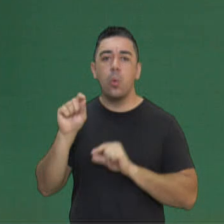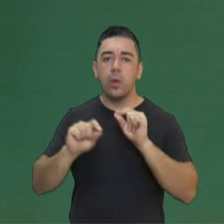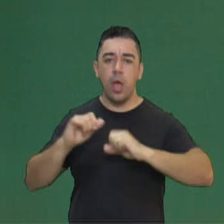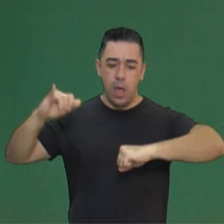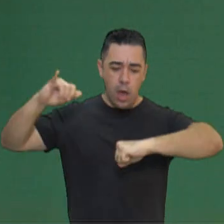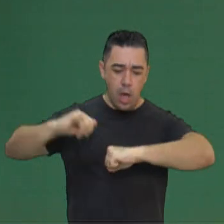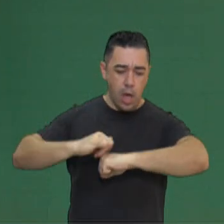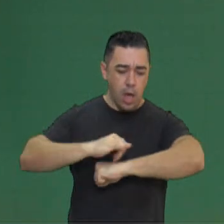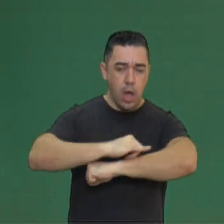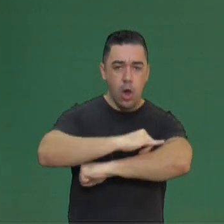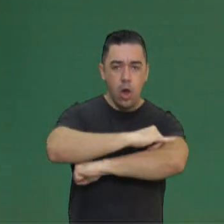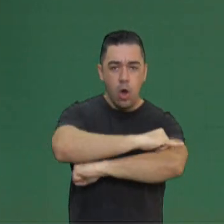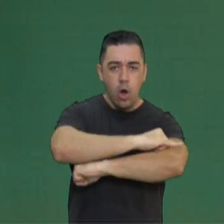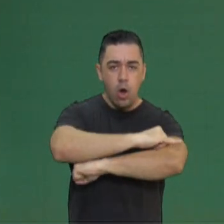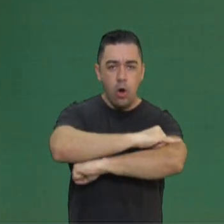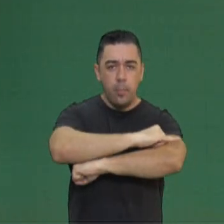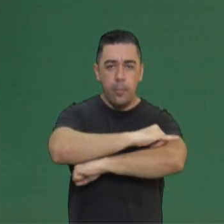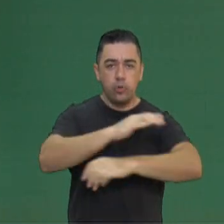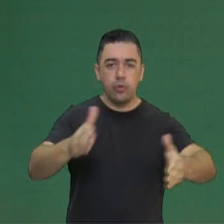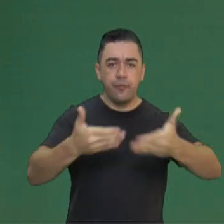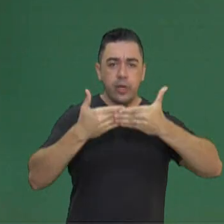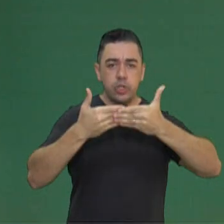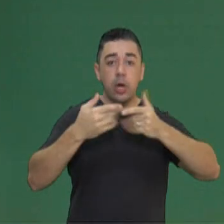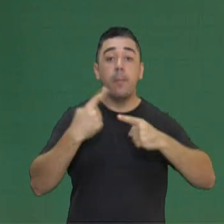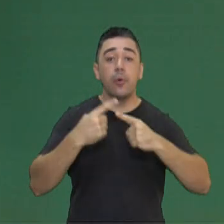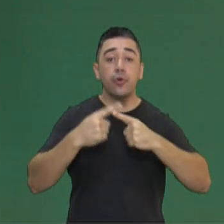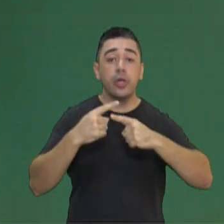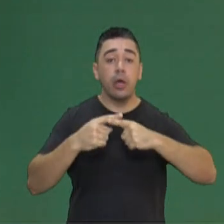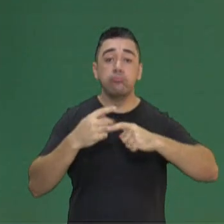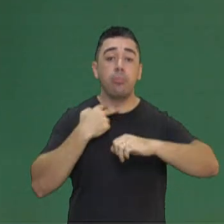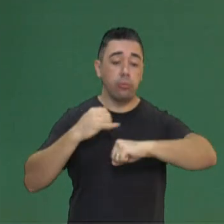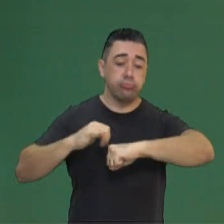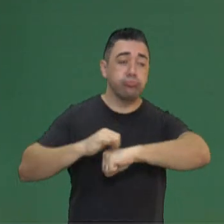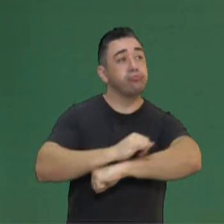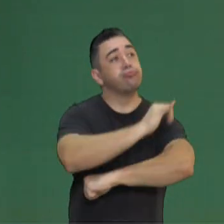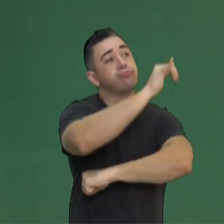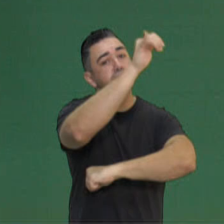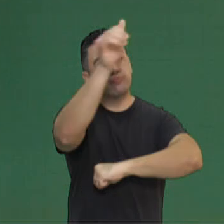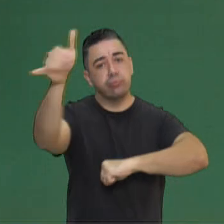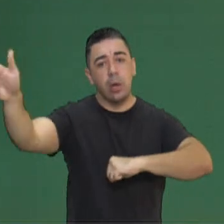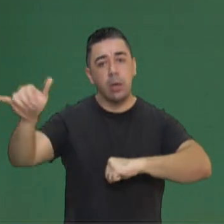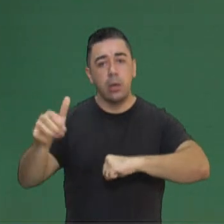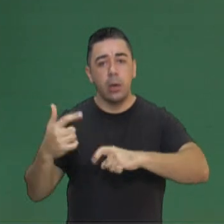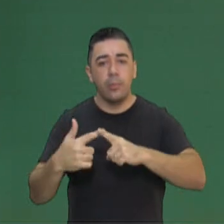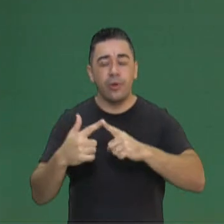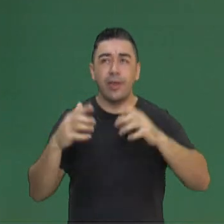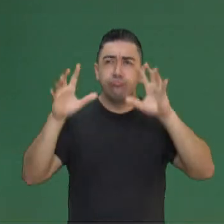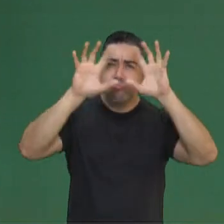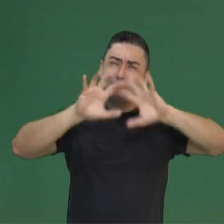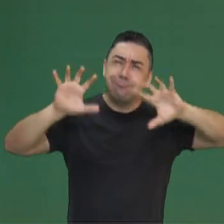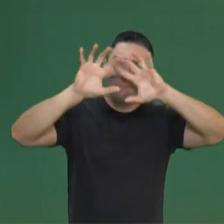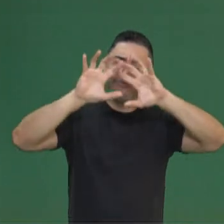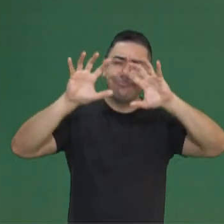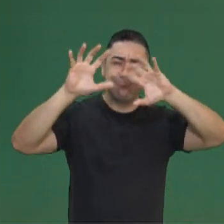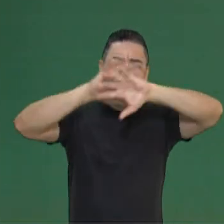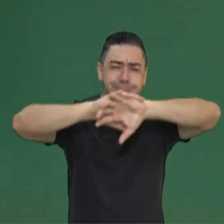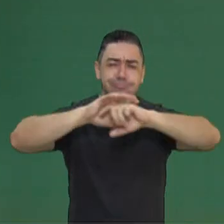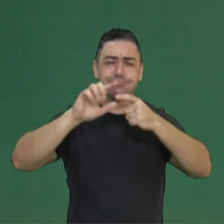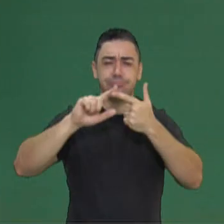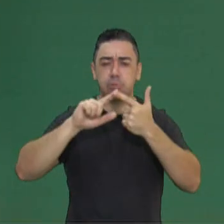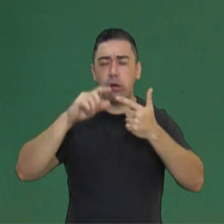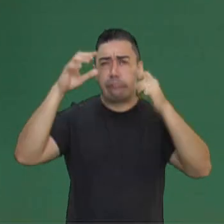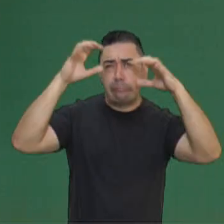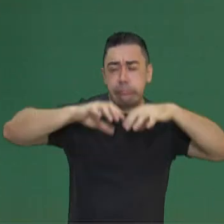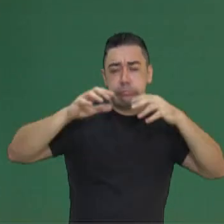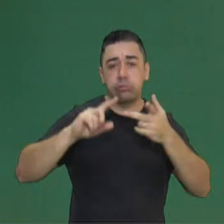um voo foi cancelado, o aeroporto teve que ficar fechado de tal a tal horário. Por quê? Porque a aviação